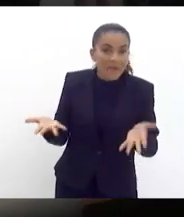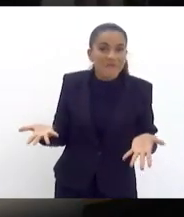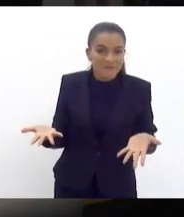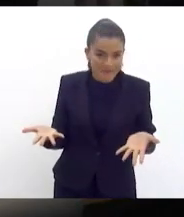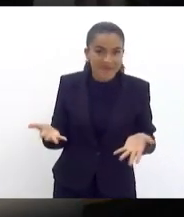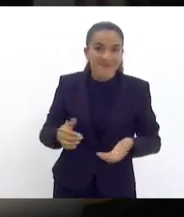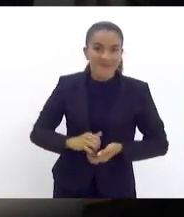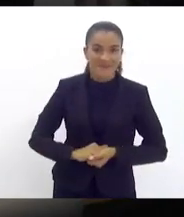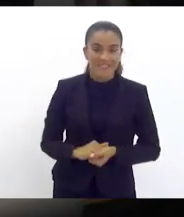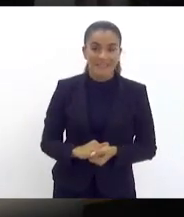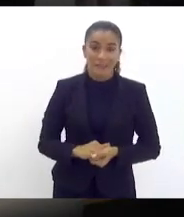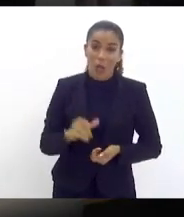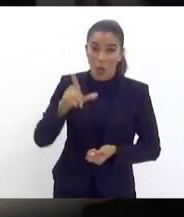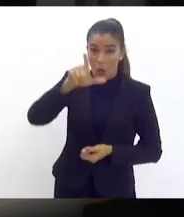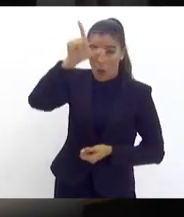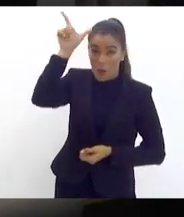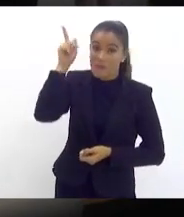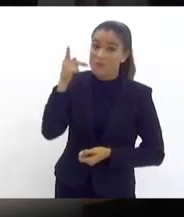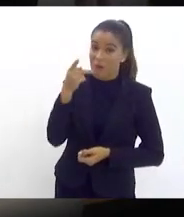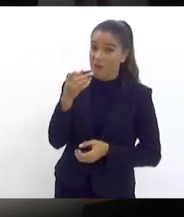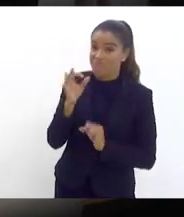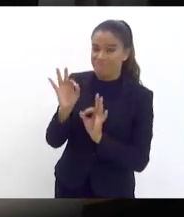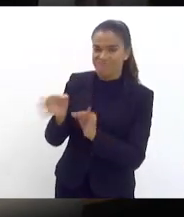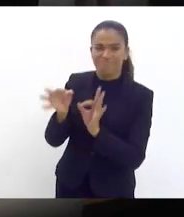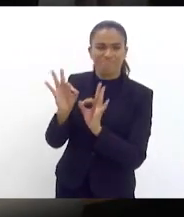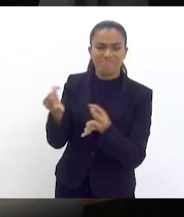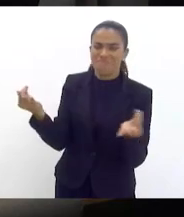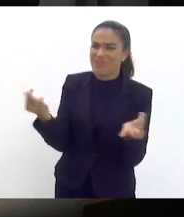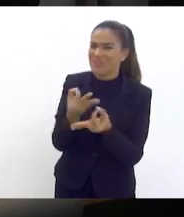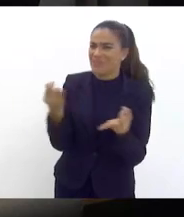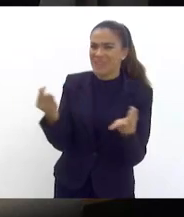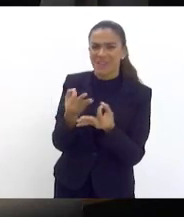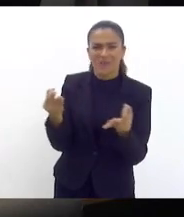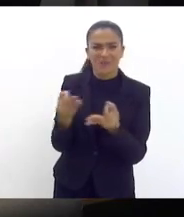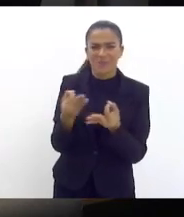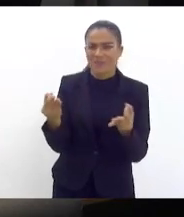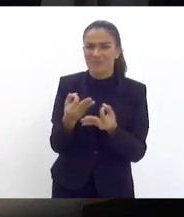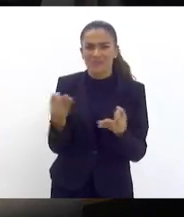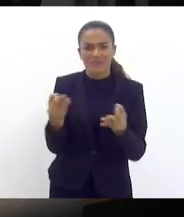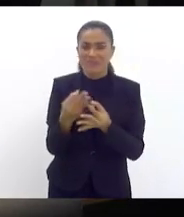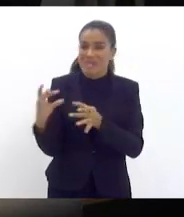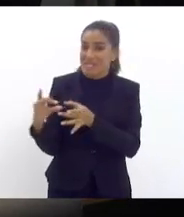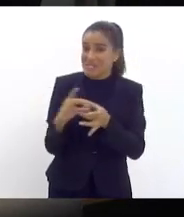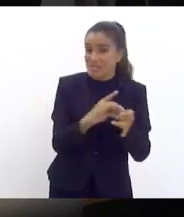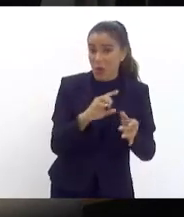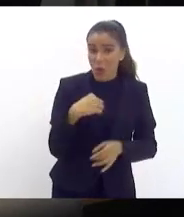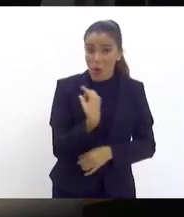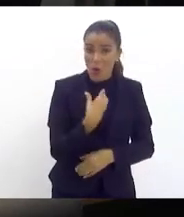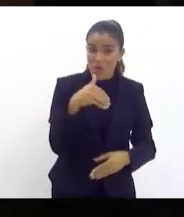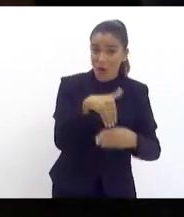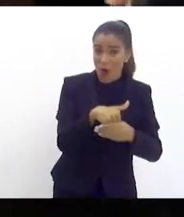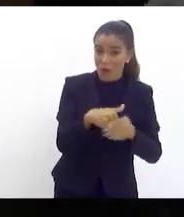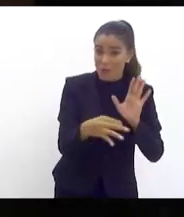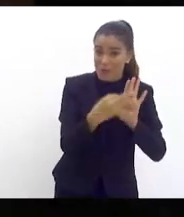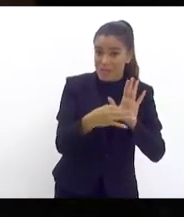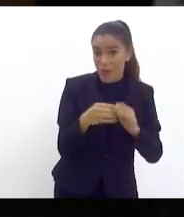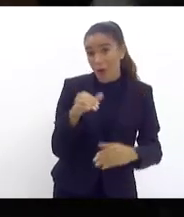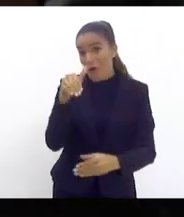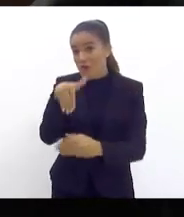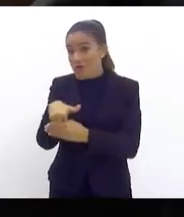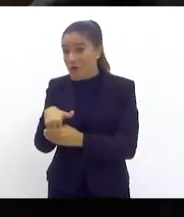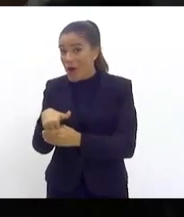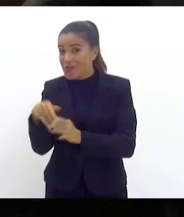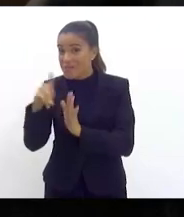O que o Luiz Paulo fez é absolutamente perfeito. Nesse sentido, a gente ou vai votar o parecer ou vai votar a matéria